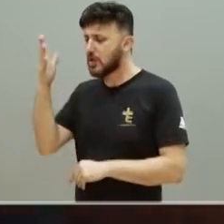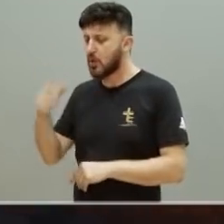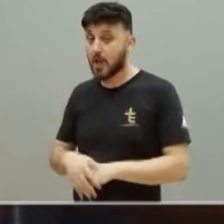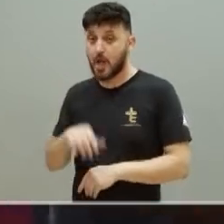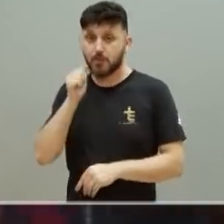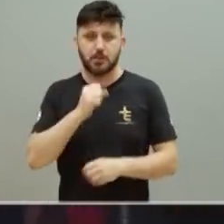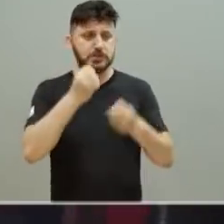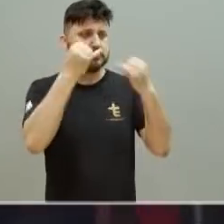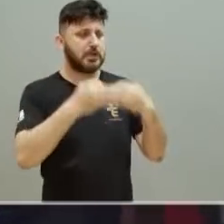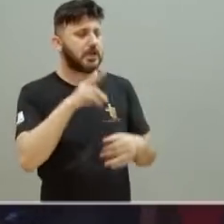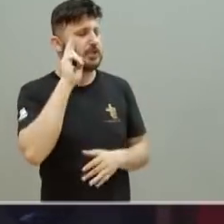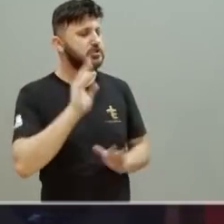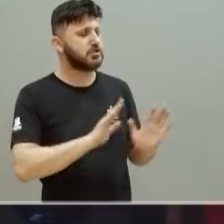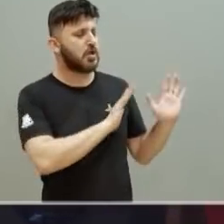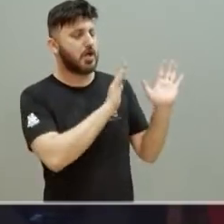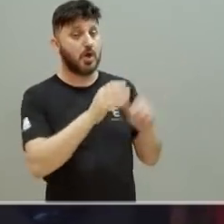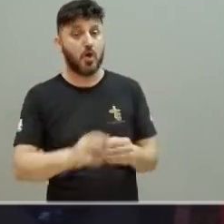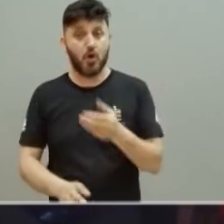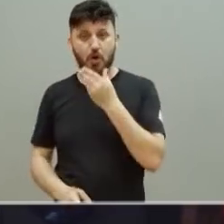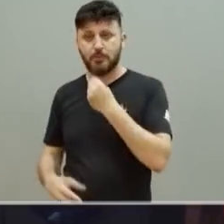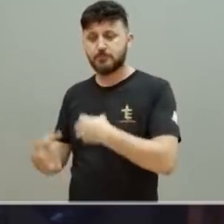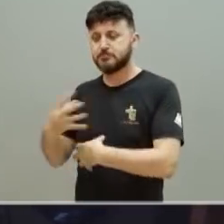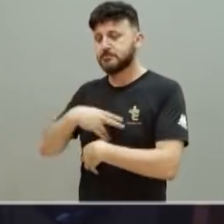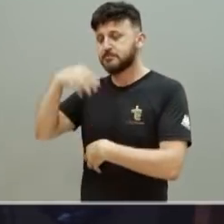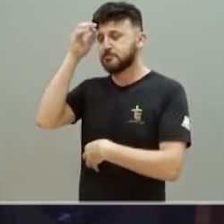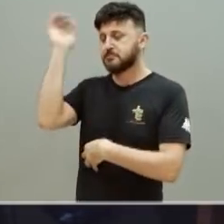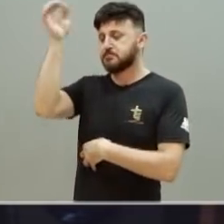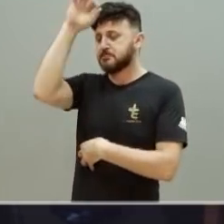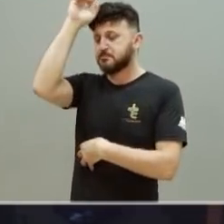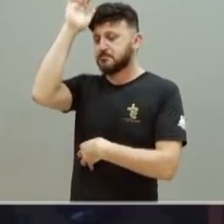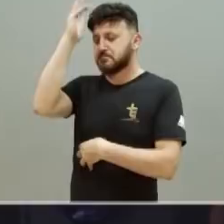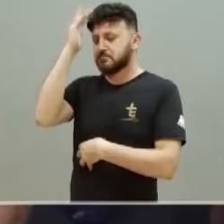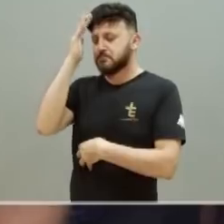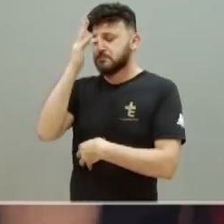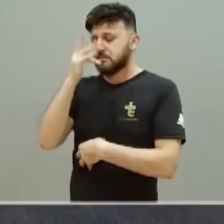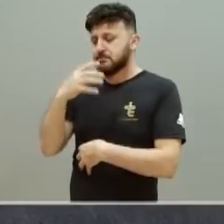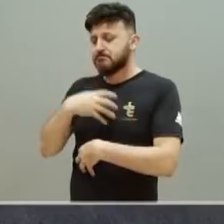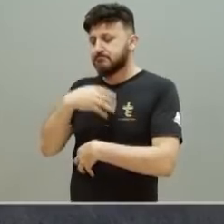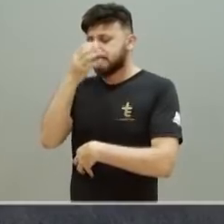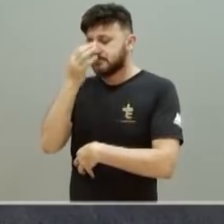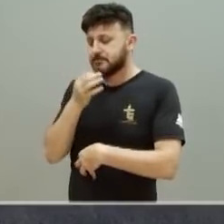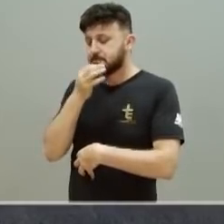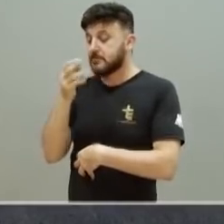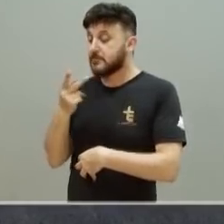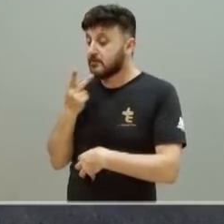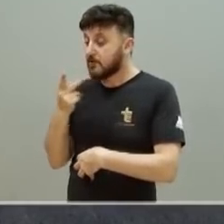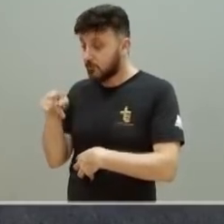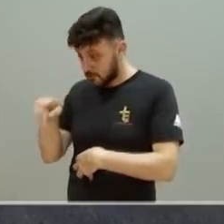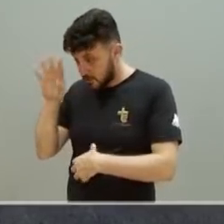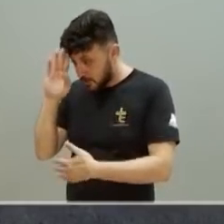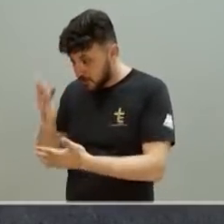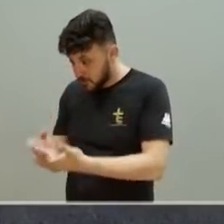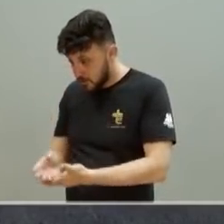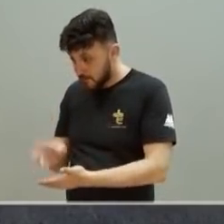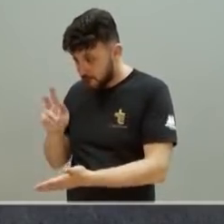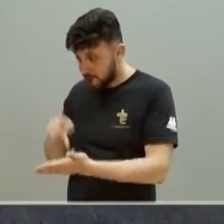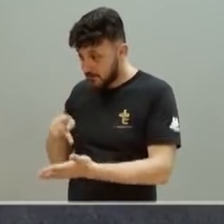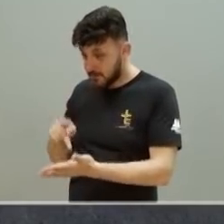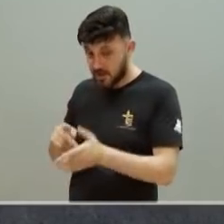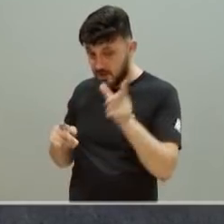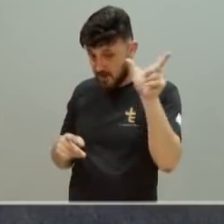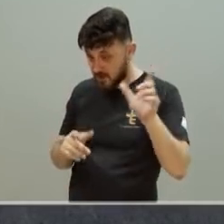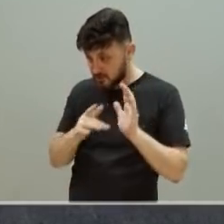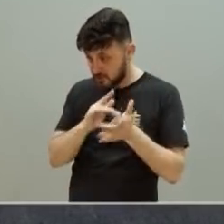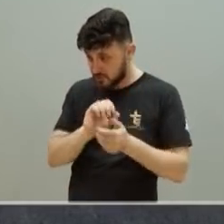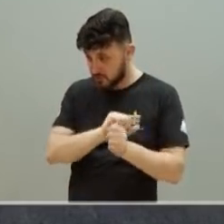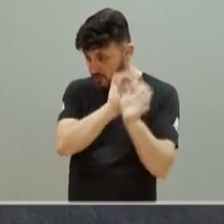e aquele irmão, cheio do Espírito Santo, na presença de Jesus na Eucaristia, diz para ela: você crê que é verdadeiramente Jesus?